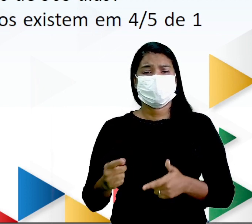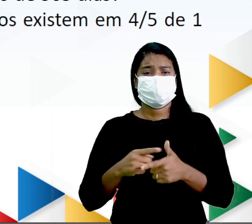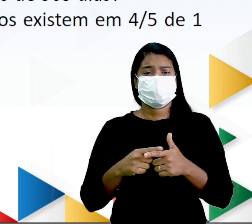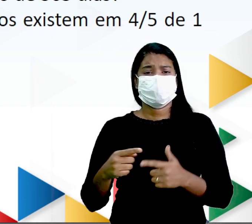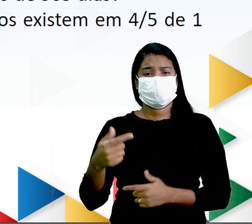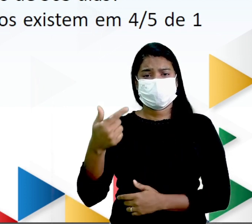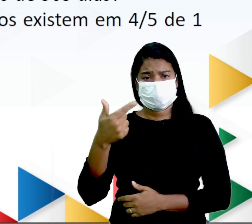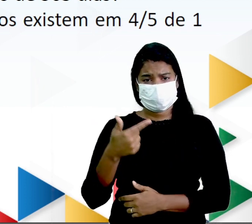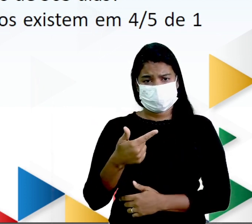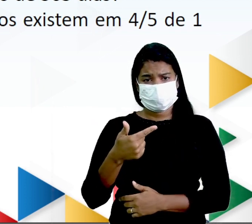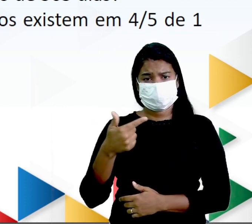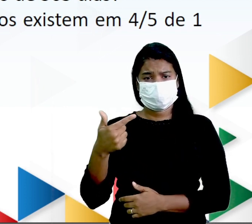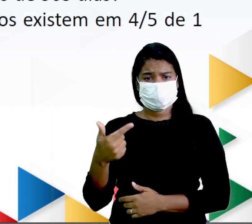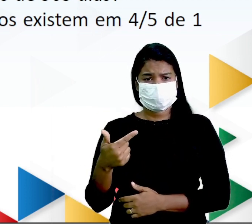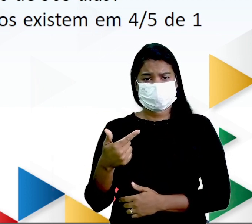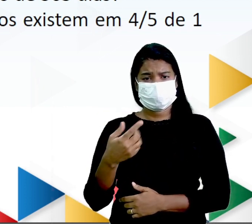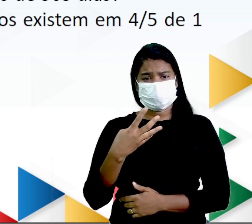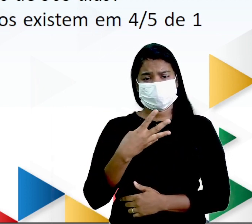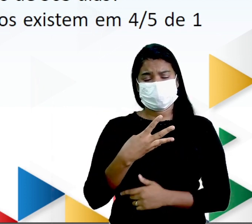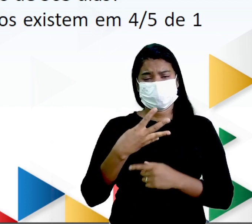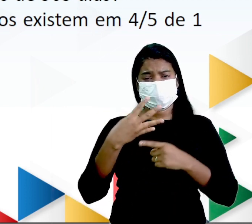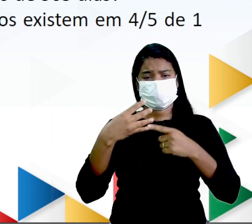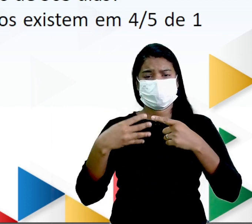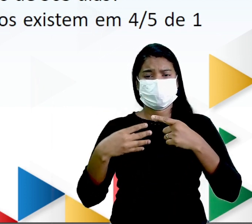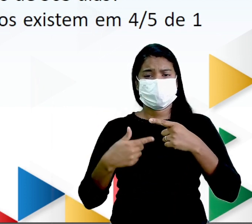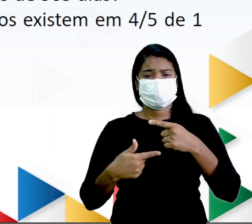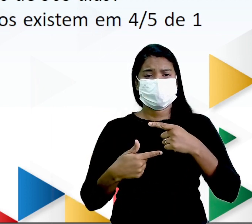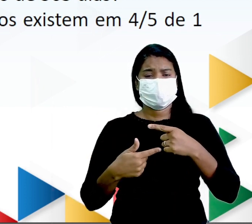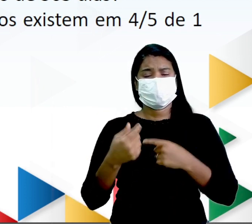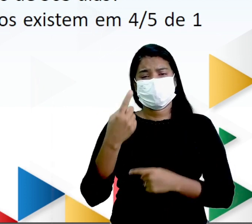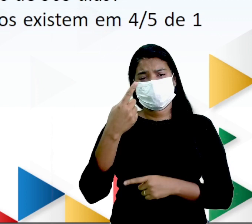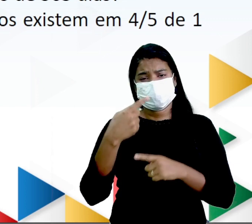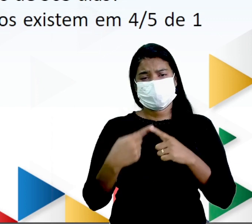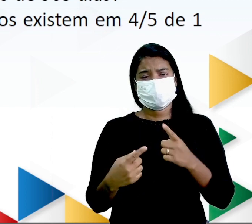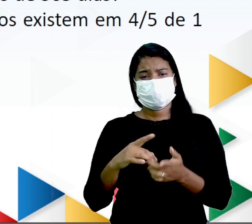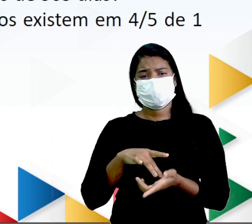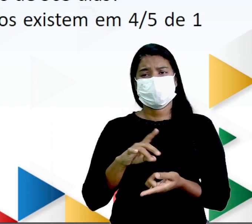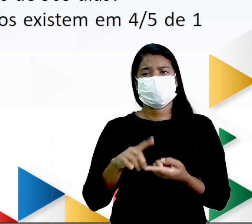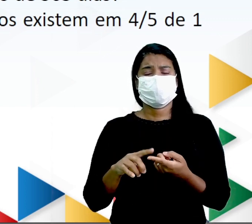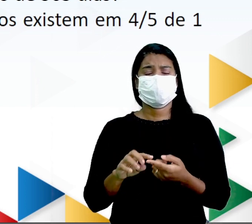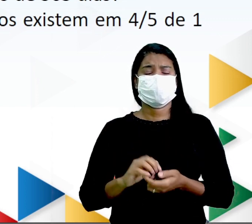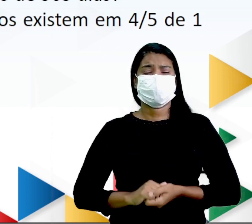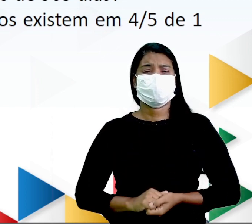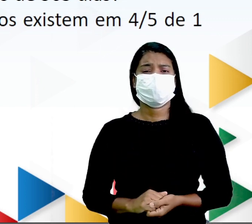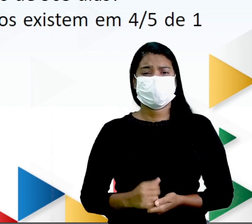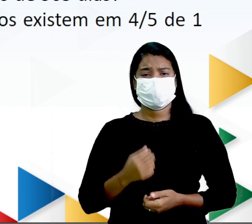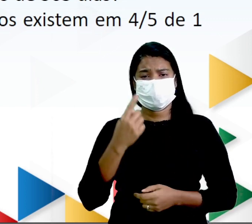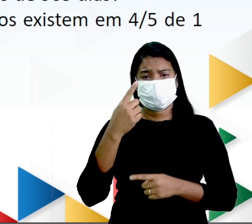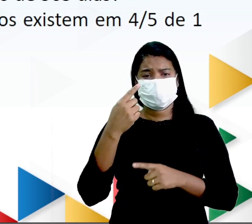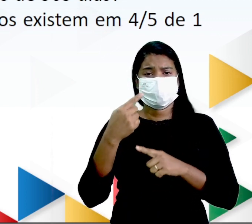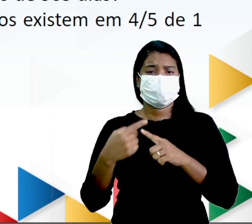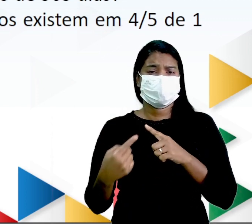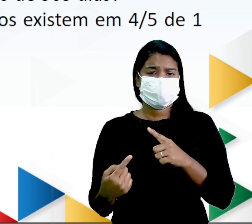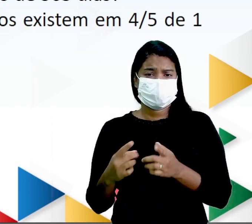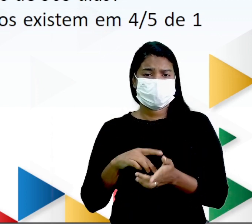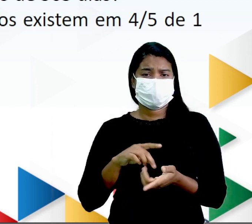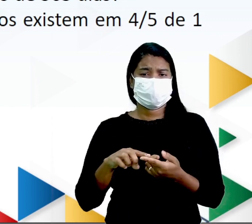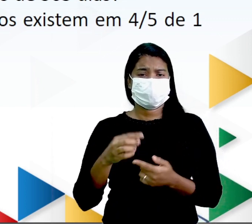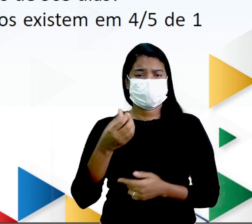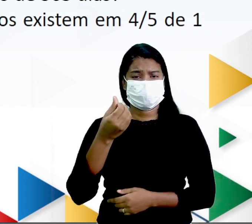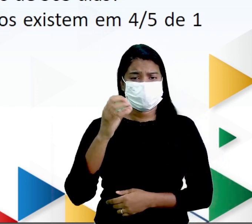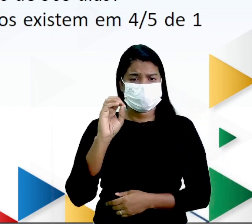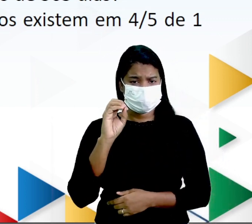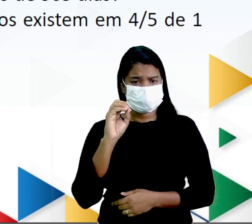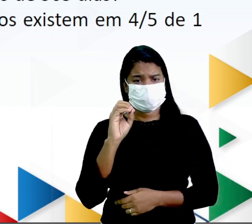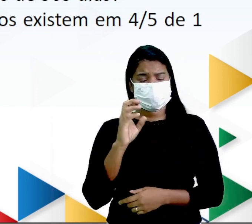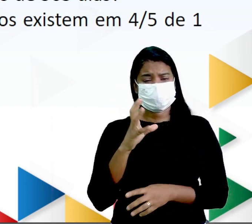2 por 2 e 4 por 2 vai dar 1/2. E aí você vai buscar 1 meio, metade de 60 e dá